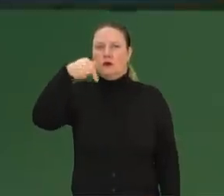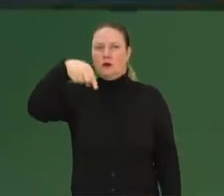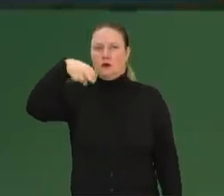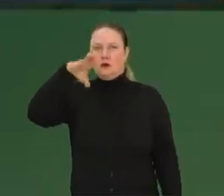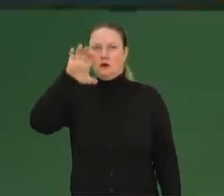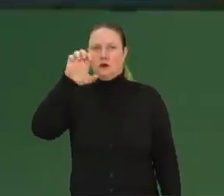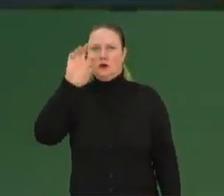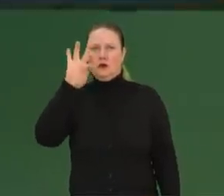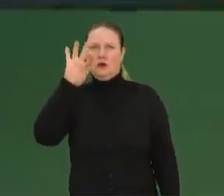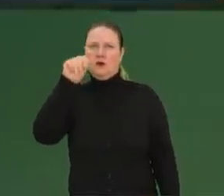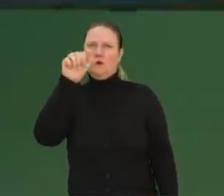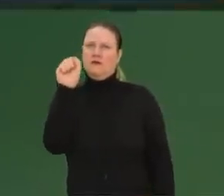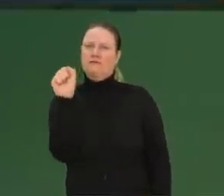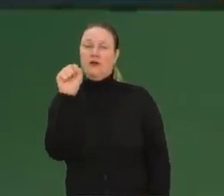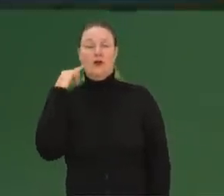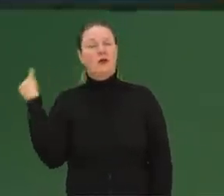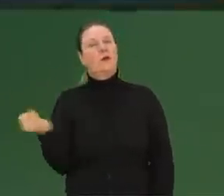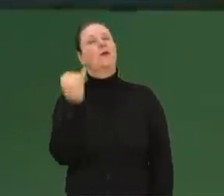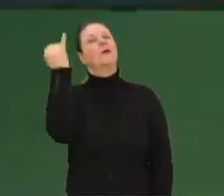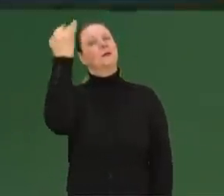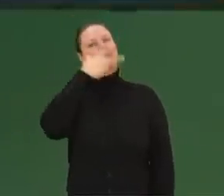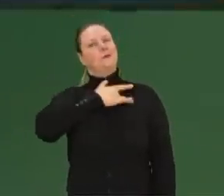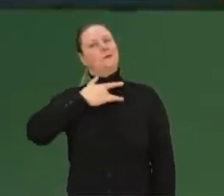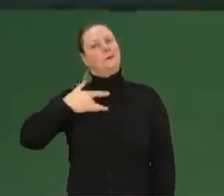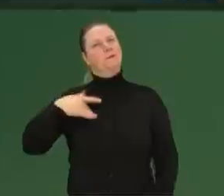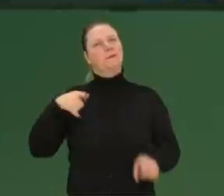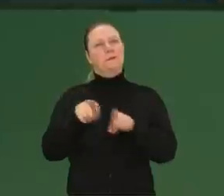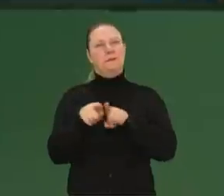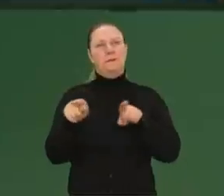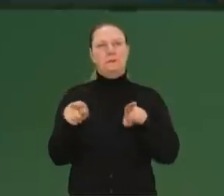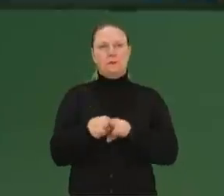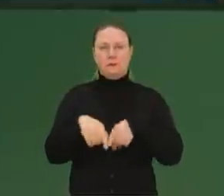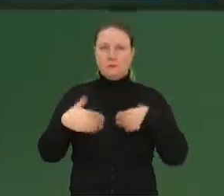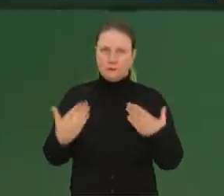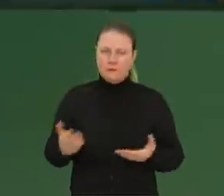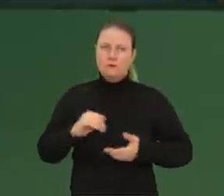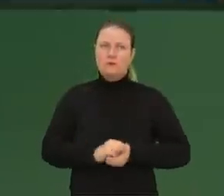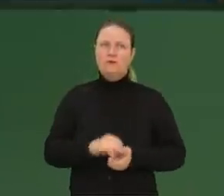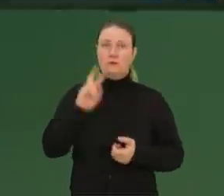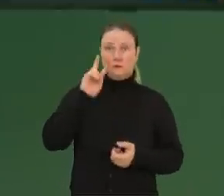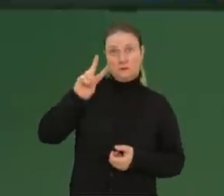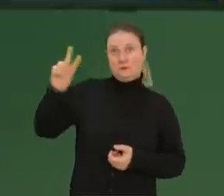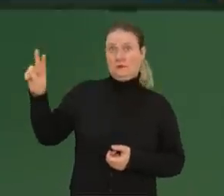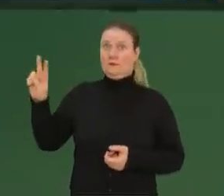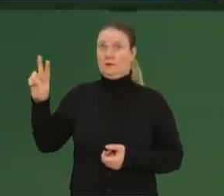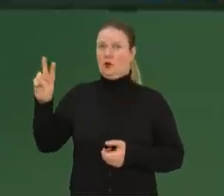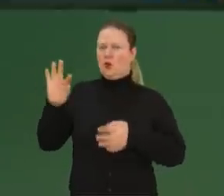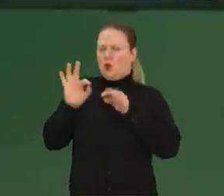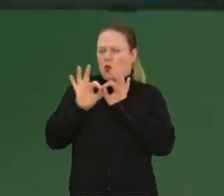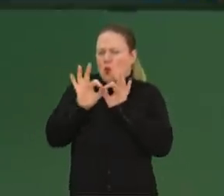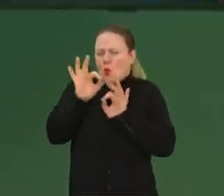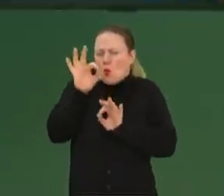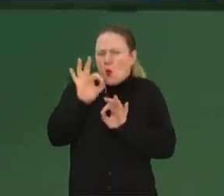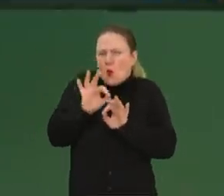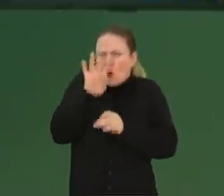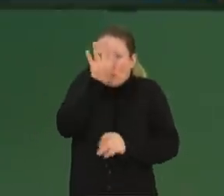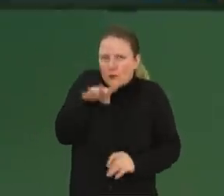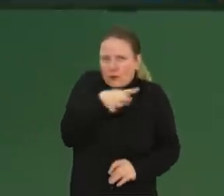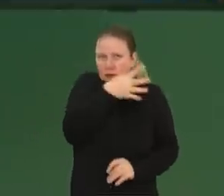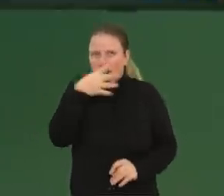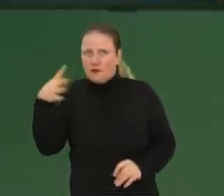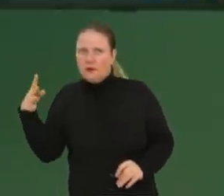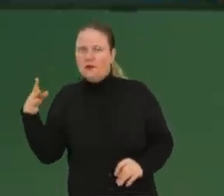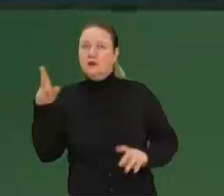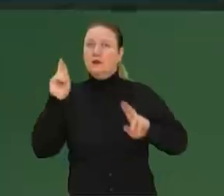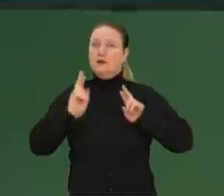a coagulação do sangue. Vamos dar uma olhada num pedacinho do hemograma, então? Olha só,